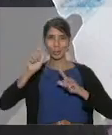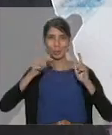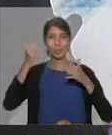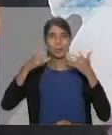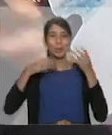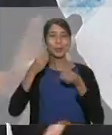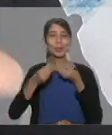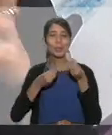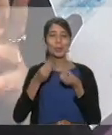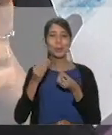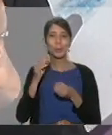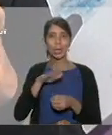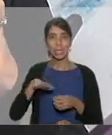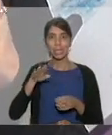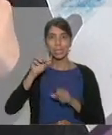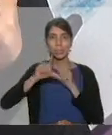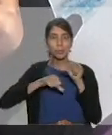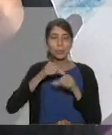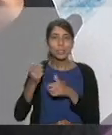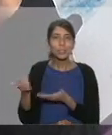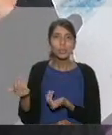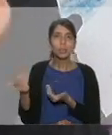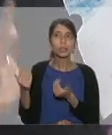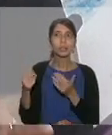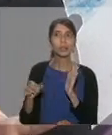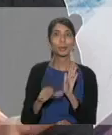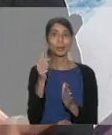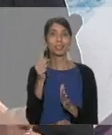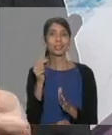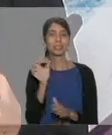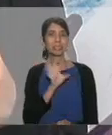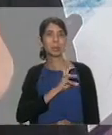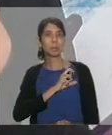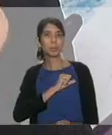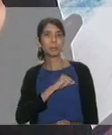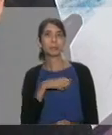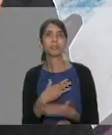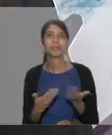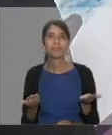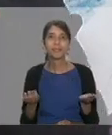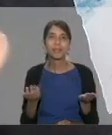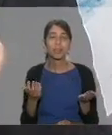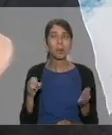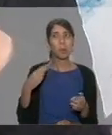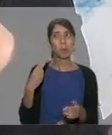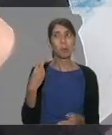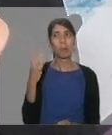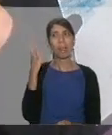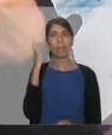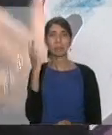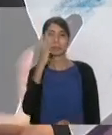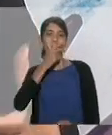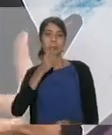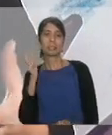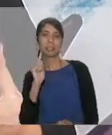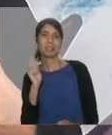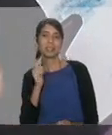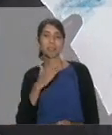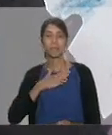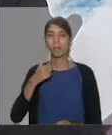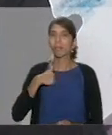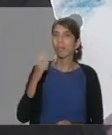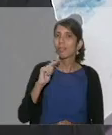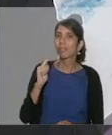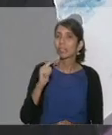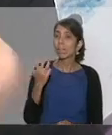programa sobre puberdade, enfim... Tem a primeira decepção amorosa, não se acha tão bonito, não se acha tão querido,